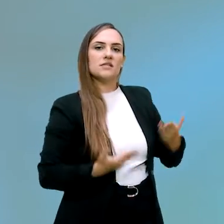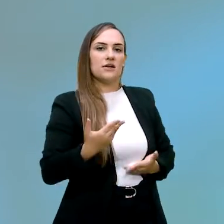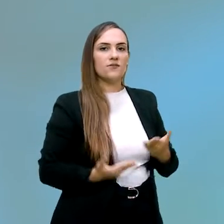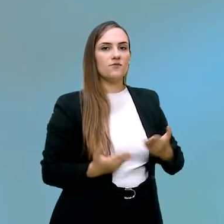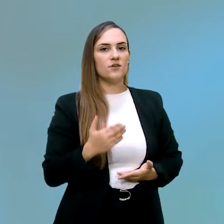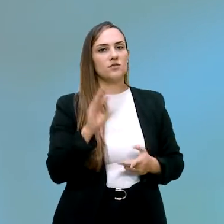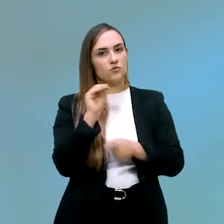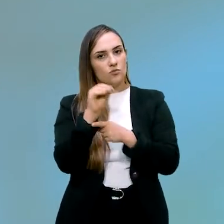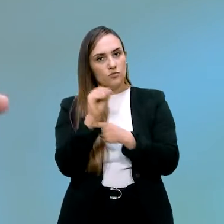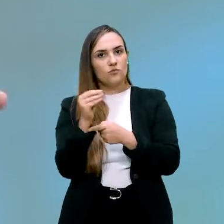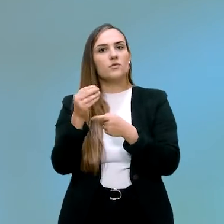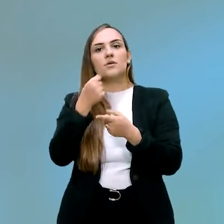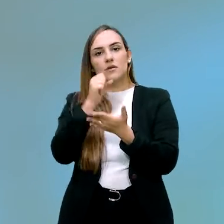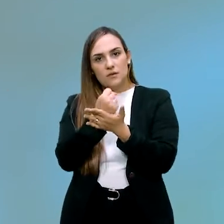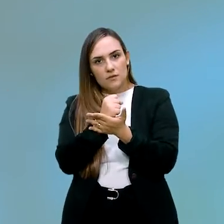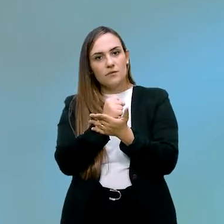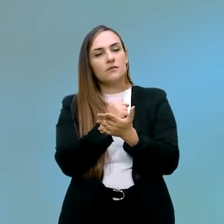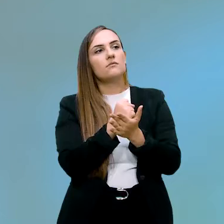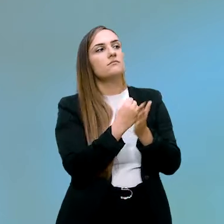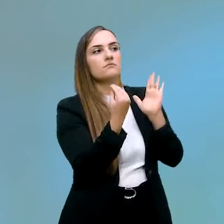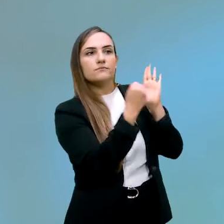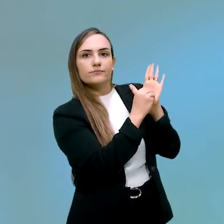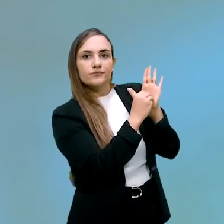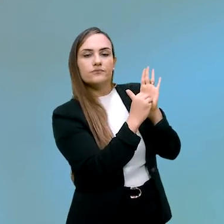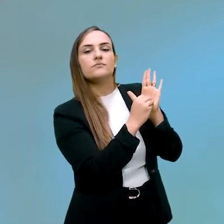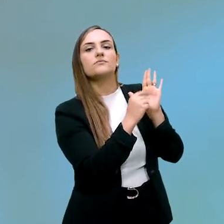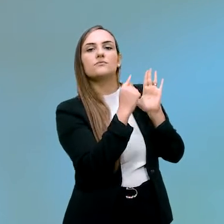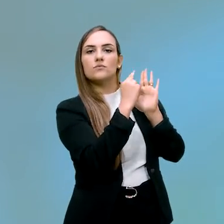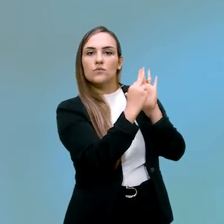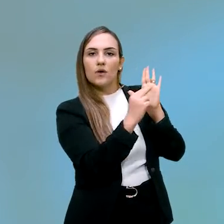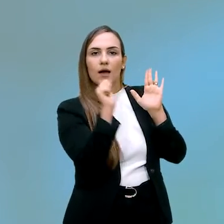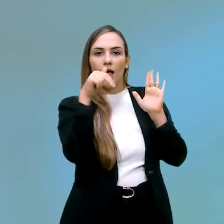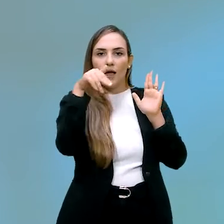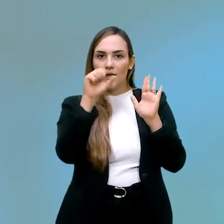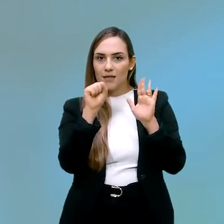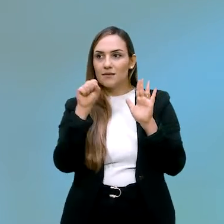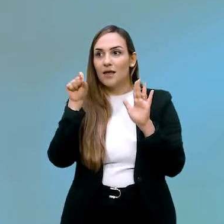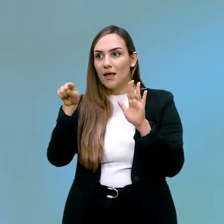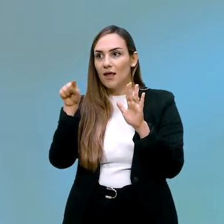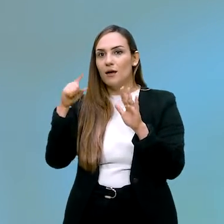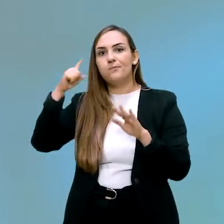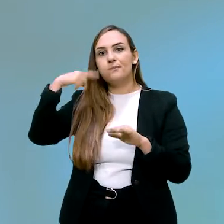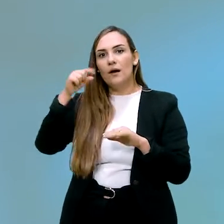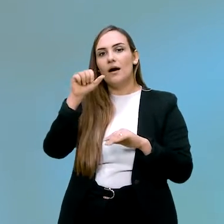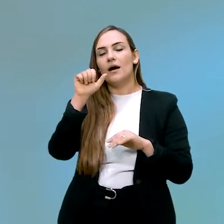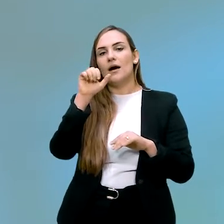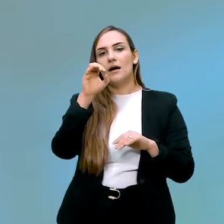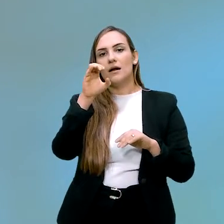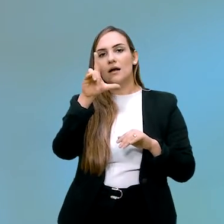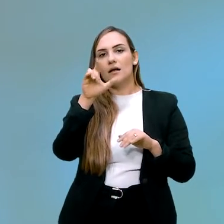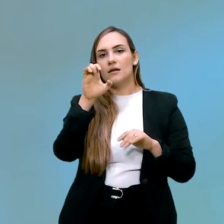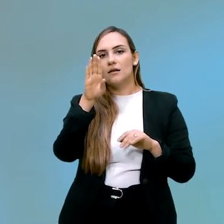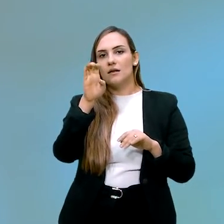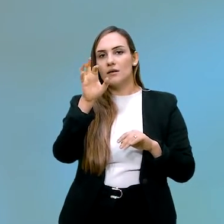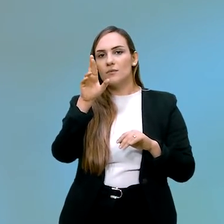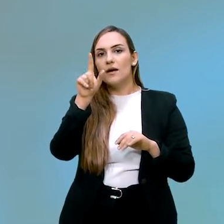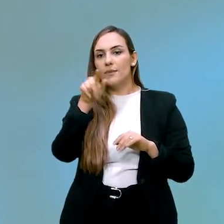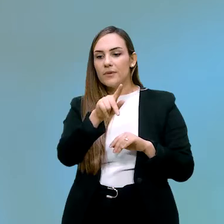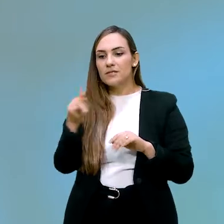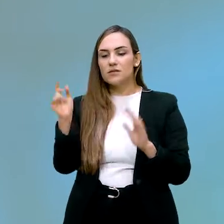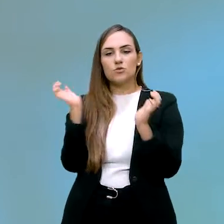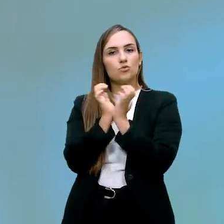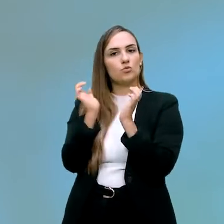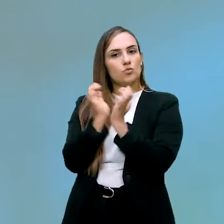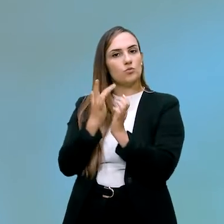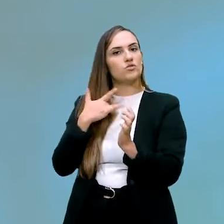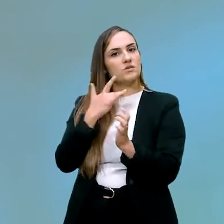operadoras de saúde. Meu entrevistado é o advogado Kleber Tejada, que preside a Comissão de Saúde Suplementar da OAB de